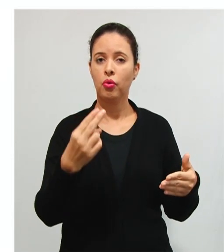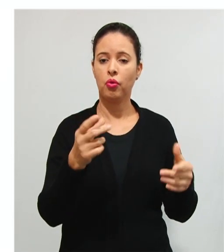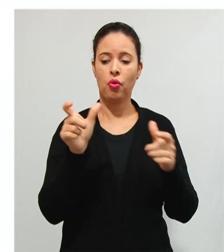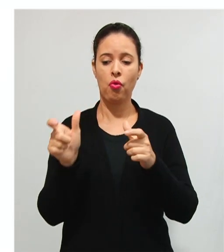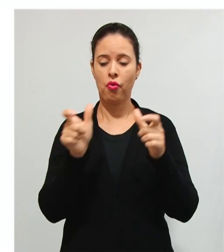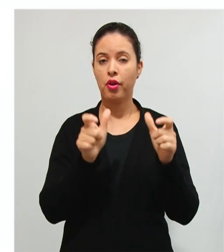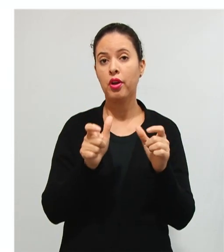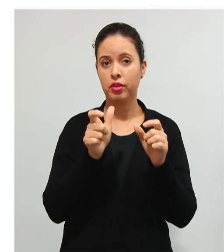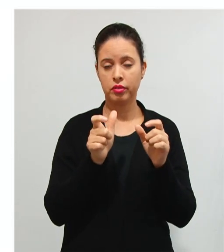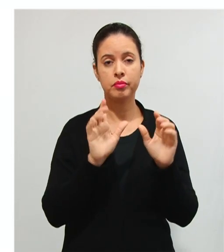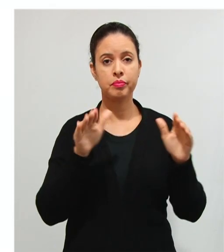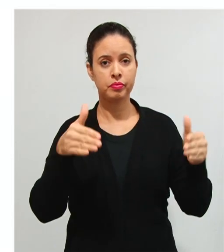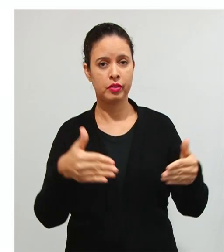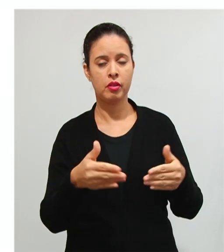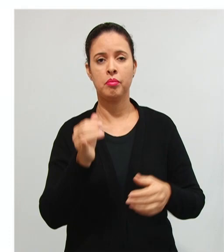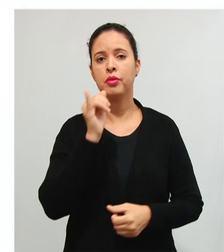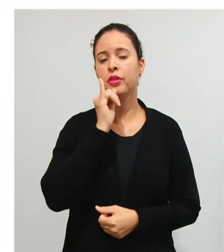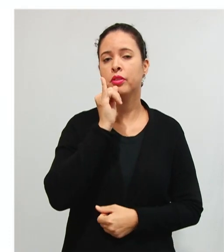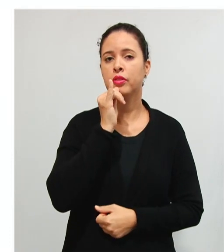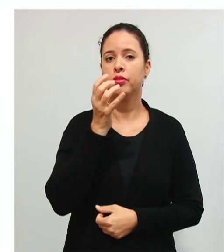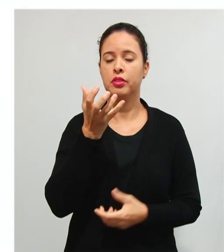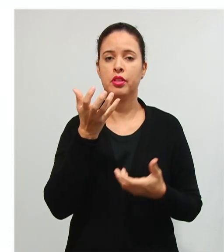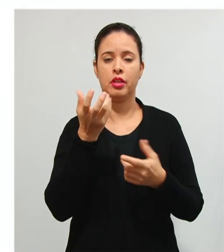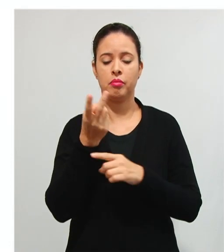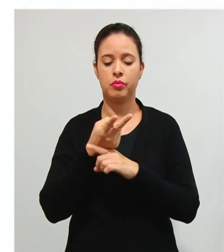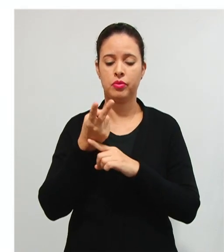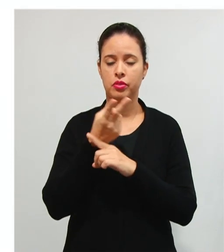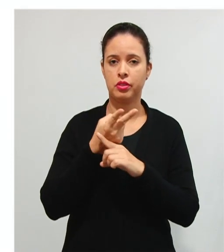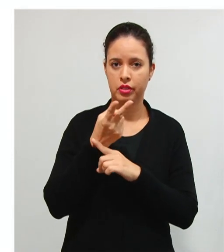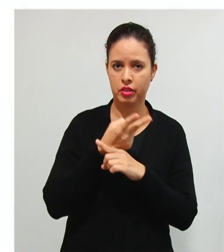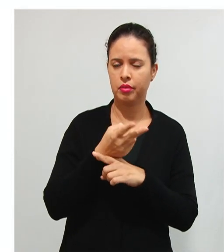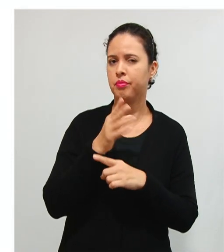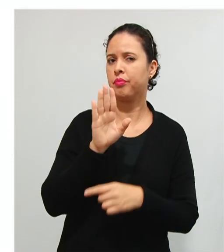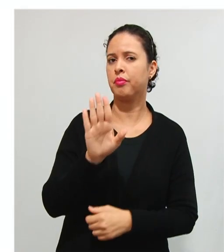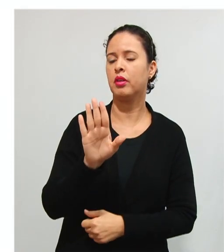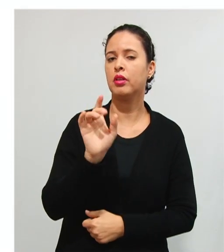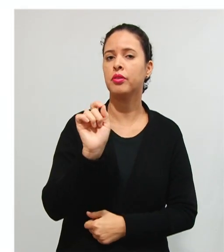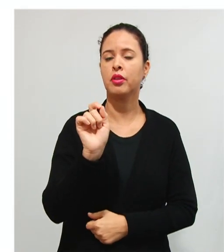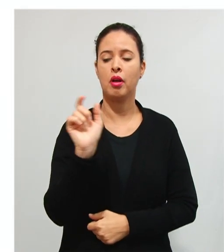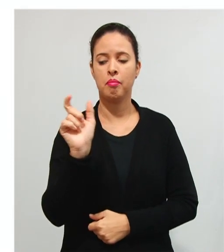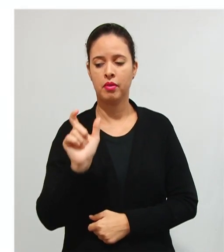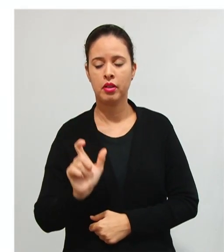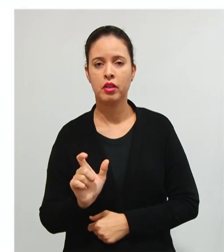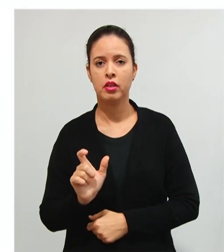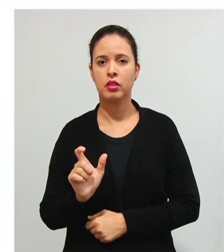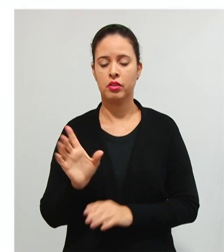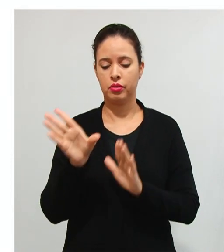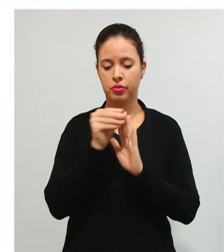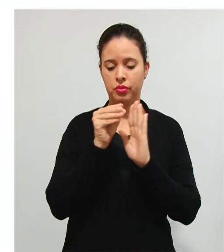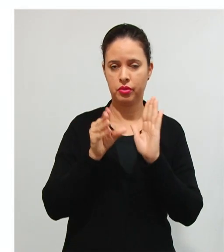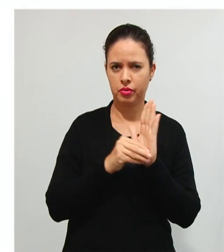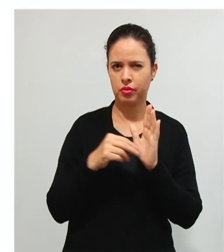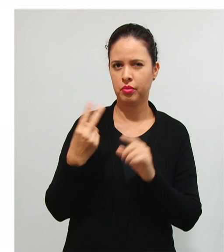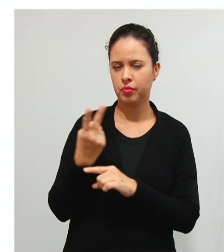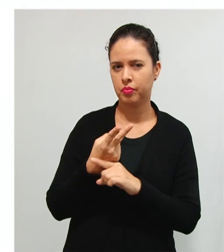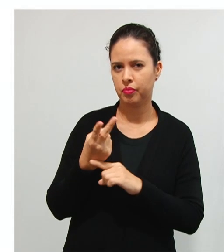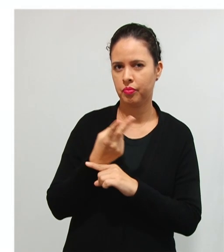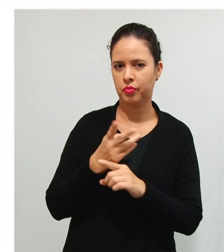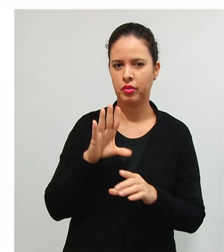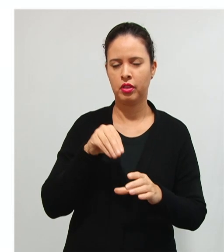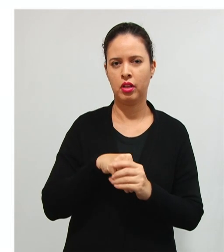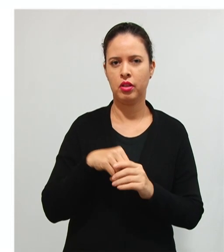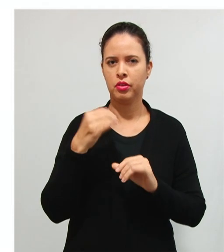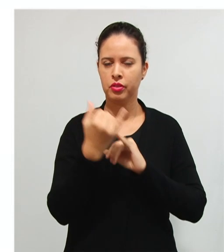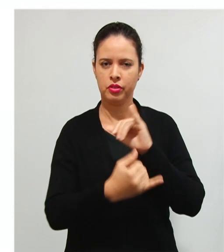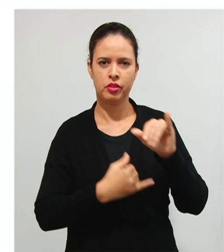específicos. Imagine, por exemplo, que você quer buscar algo, mas esse termo, esse conteúdo que você está buscando, está dentro do site